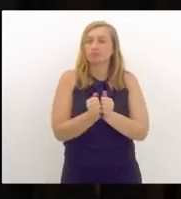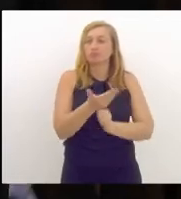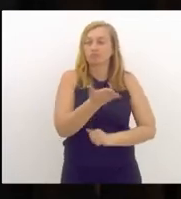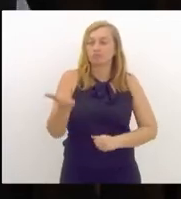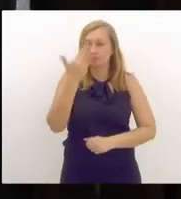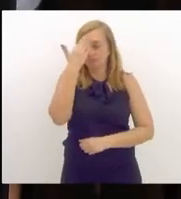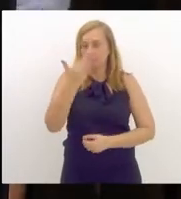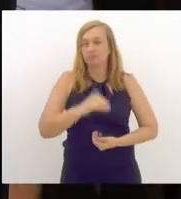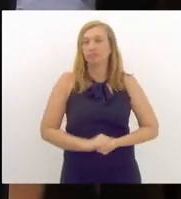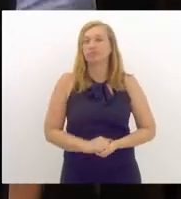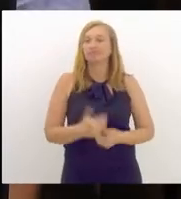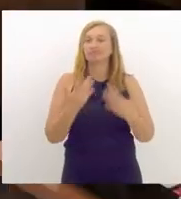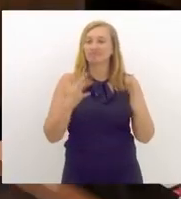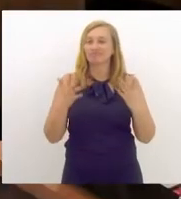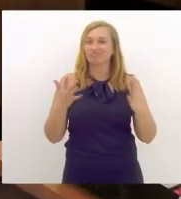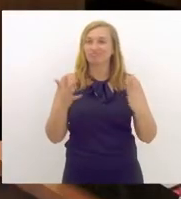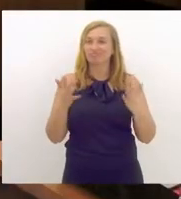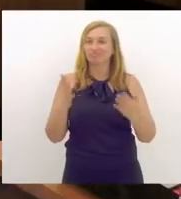muito obrigado